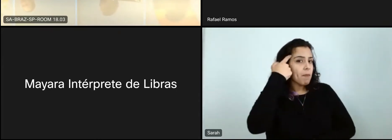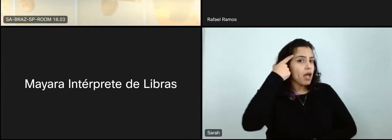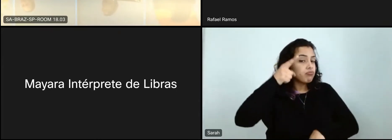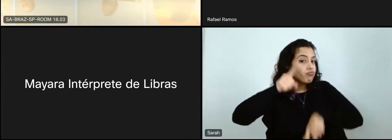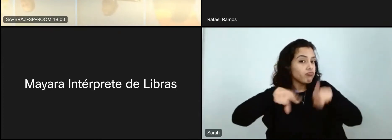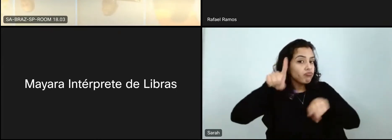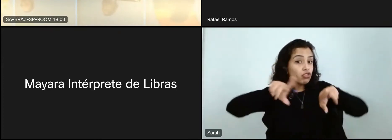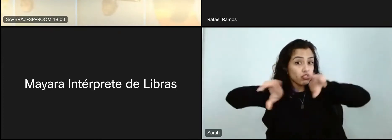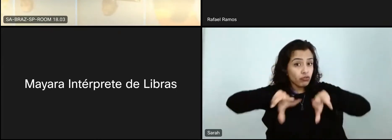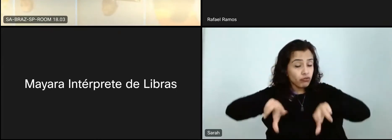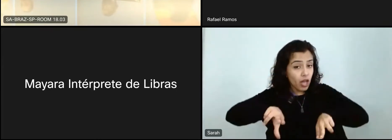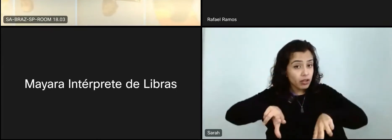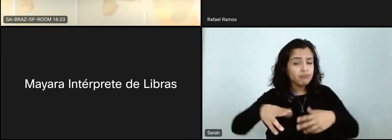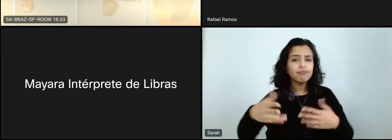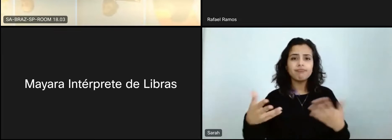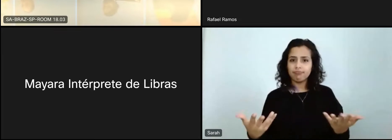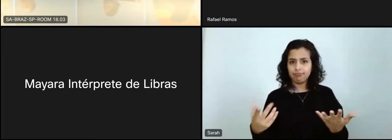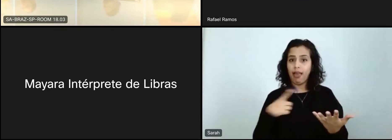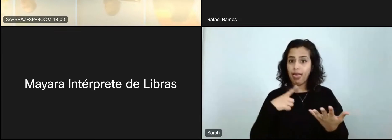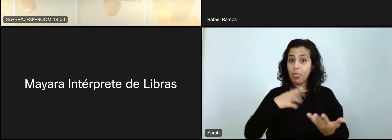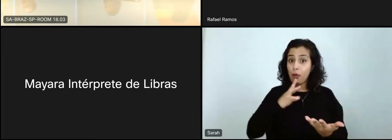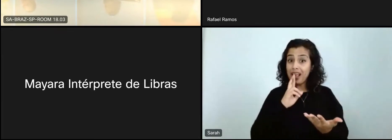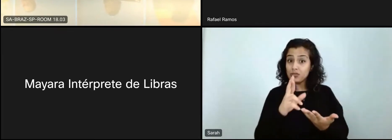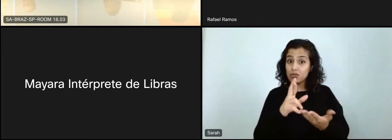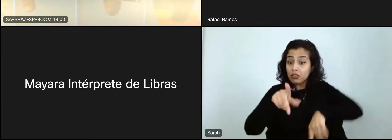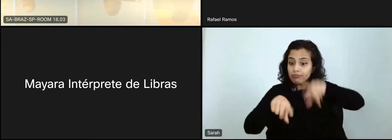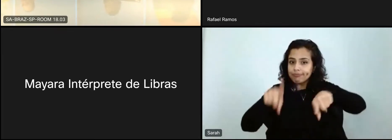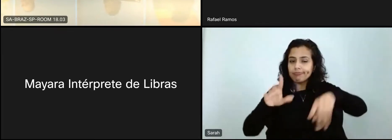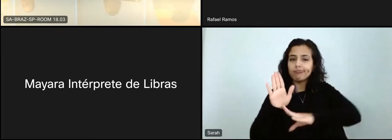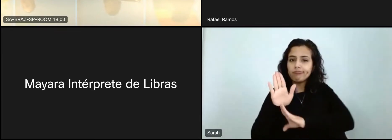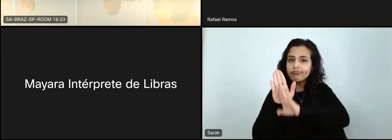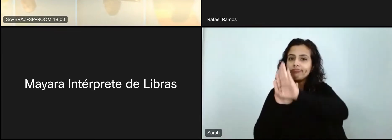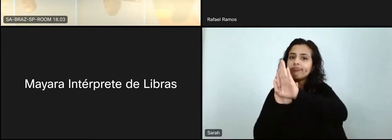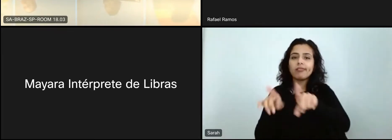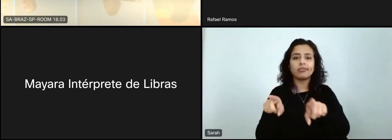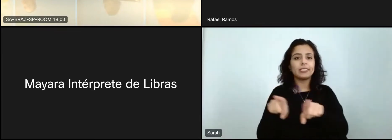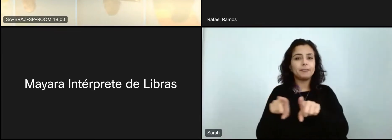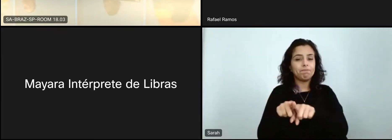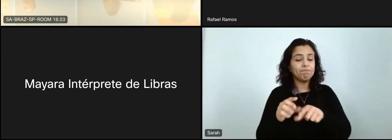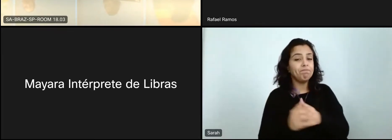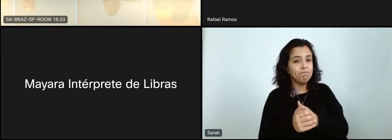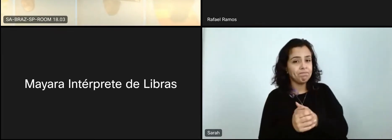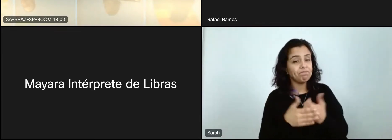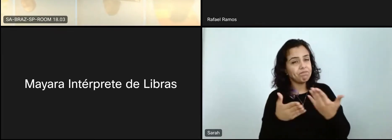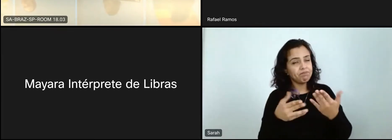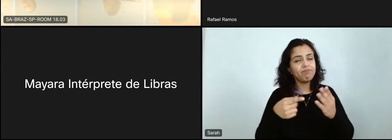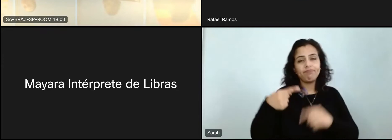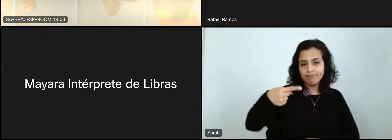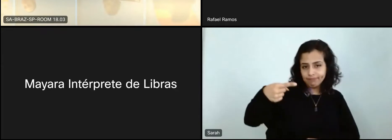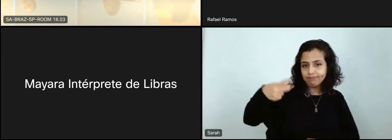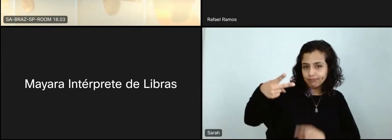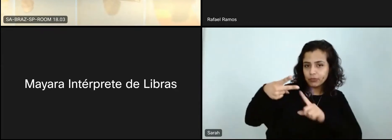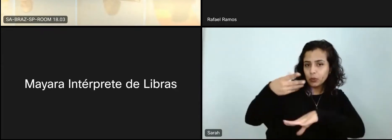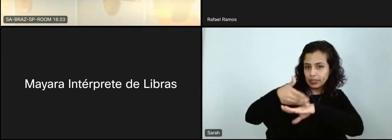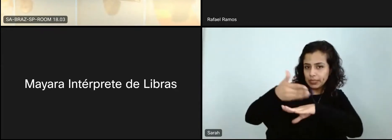né? Então, acho que o primeiro ponto é isso, né? Informação e valores organizacionais. O segundo ponto é treinamento. E, sem dúvida, o